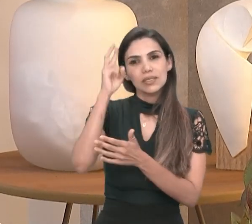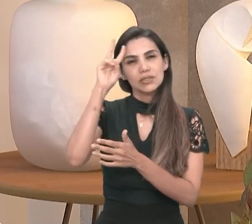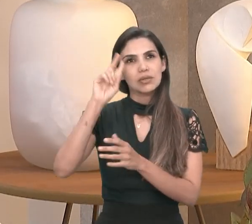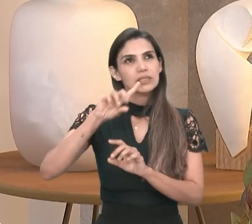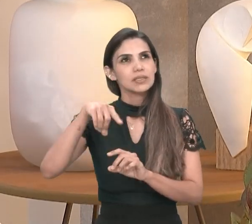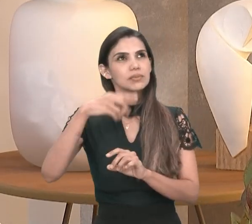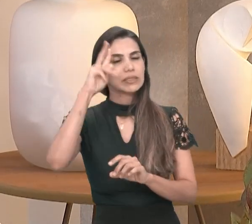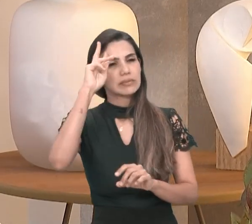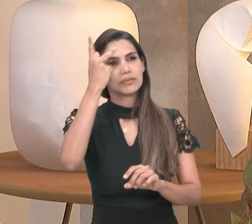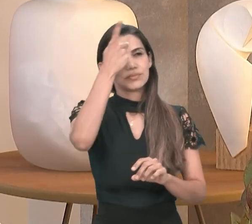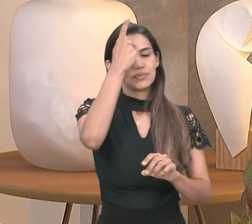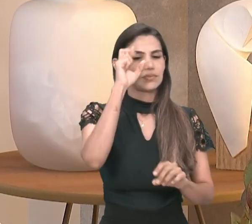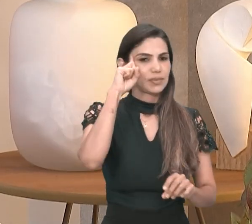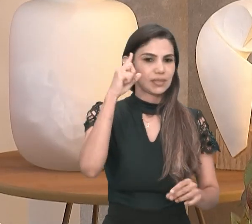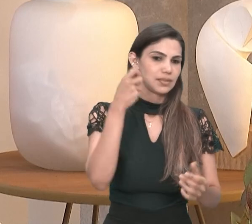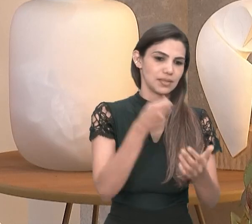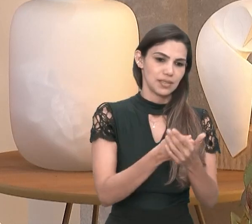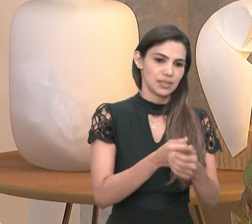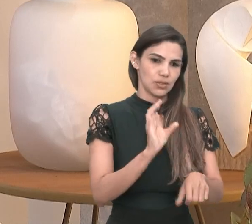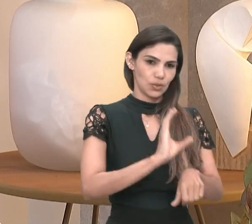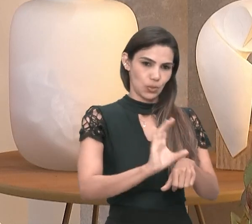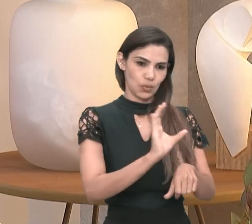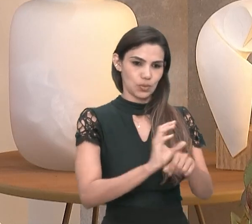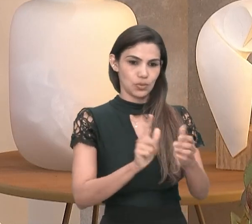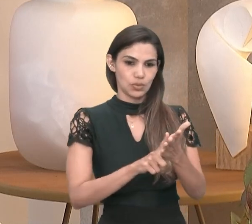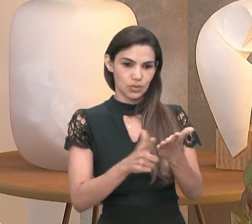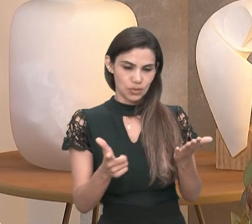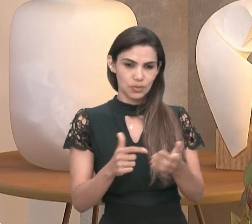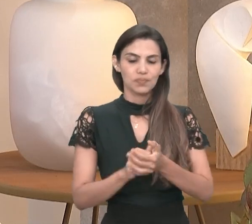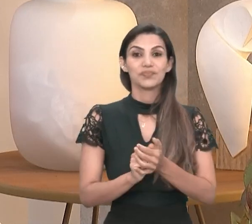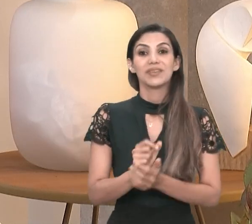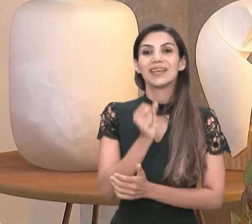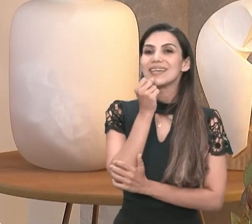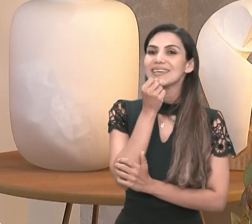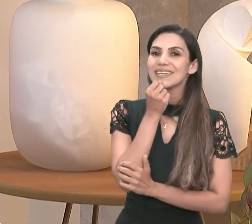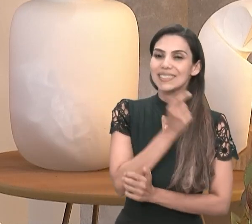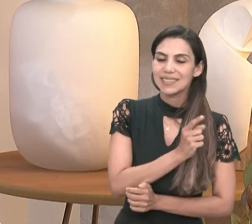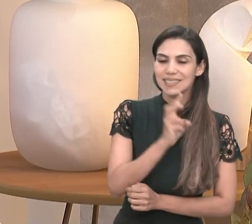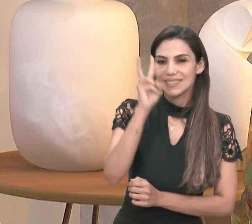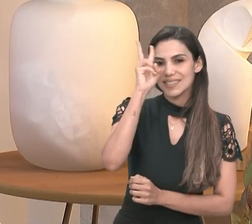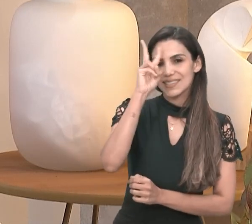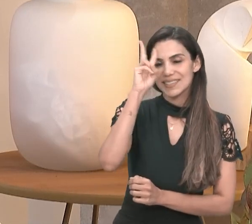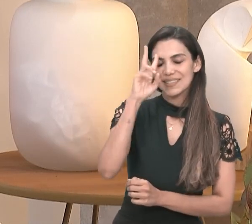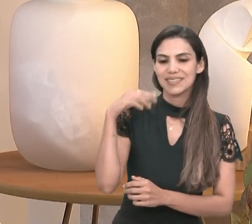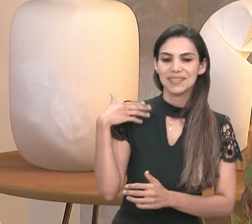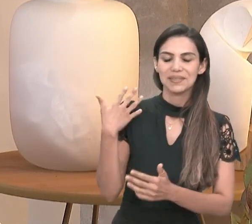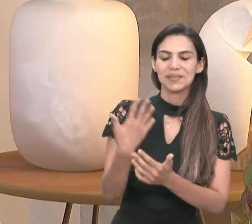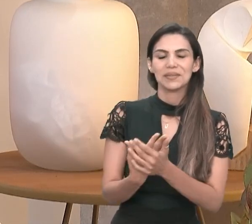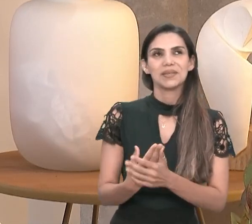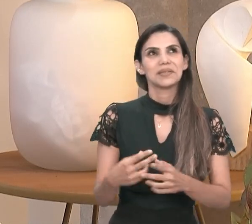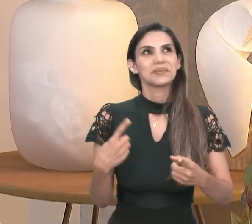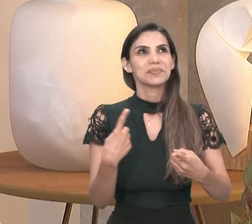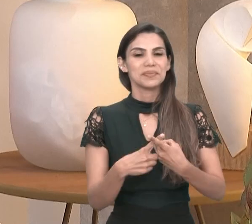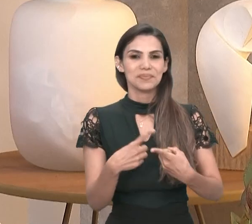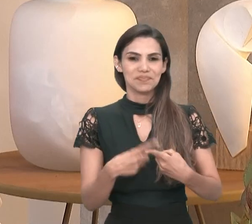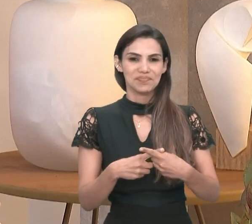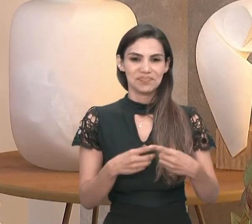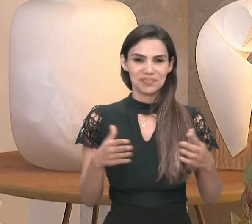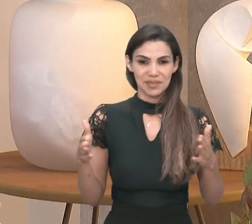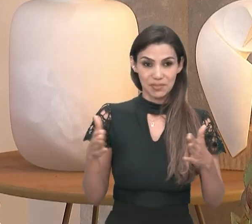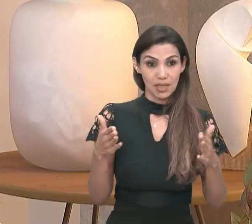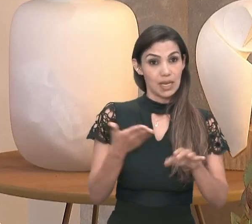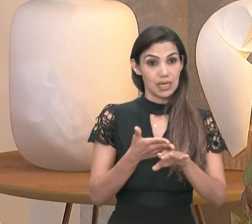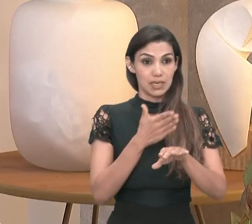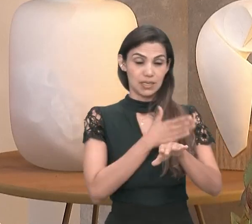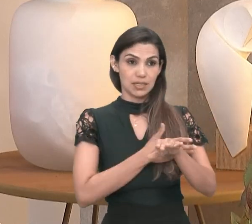fiz jornalismo. E eu tive uma história muito engraçada, porque nesse período, eu vim do